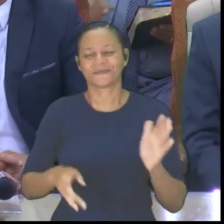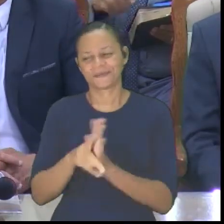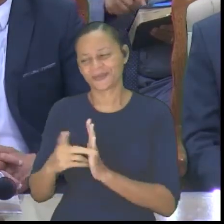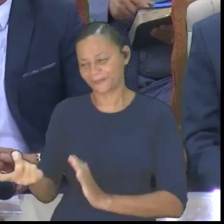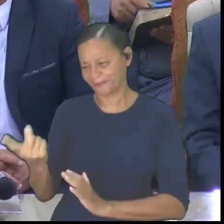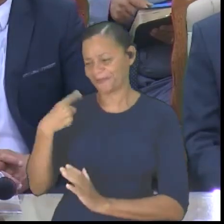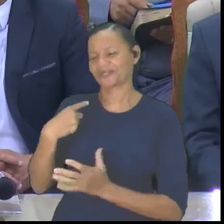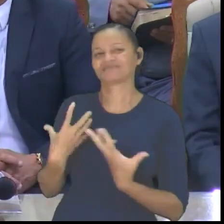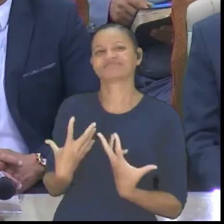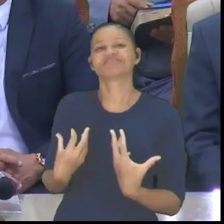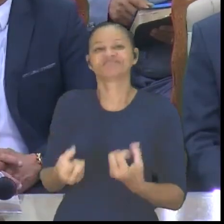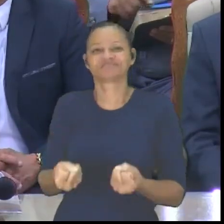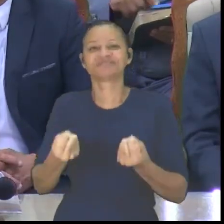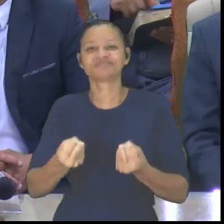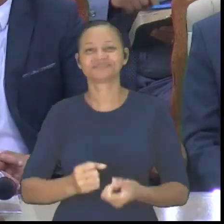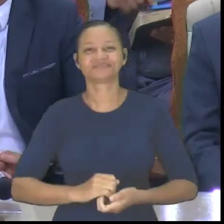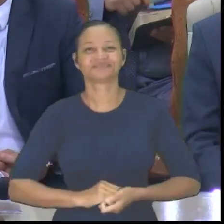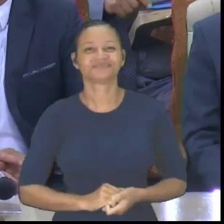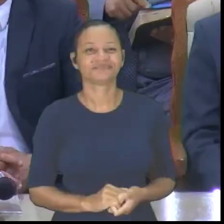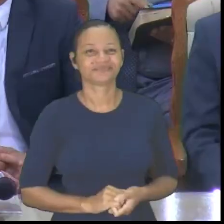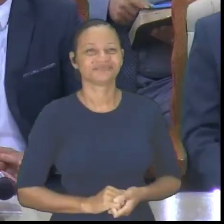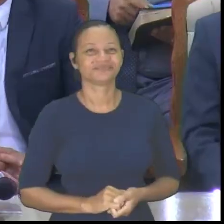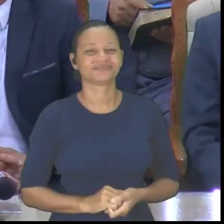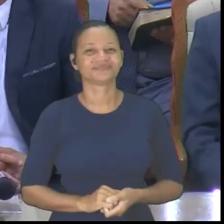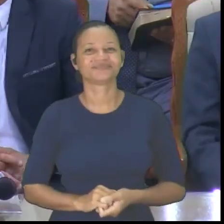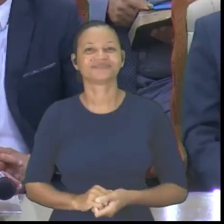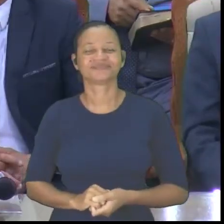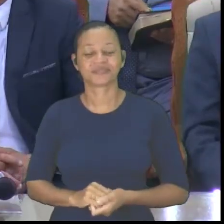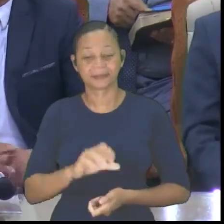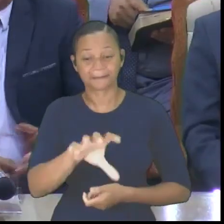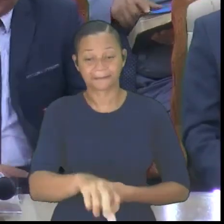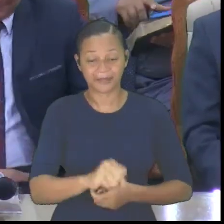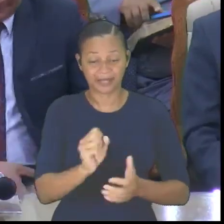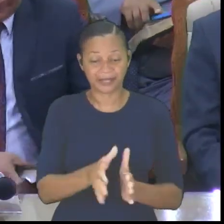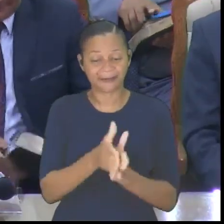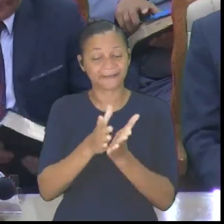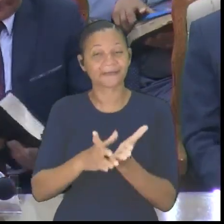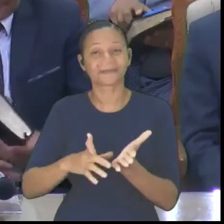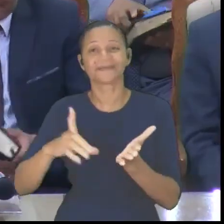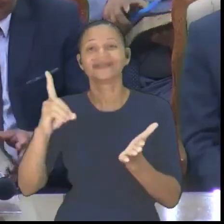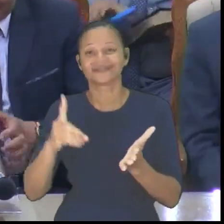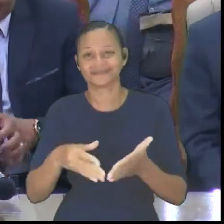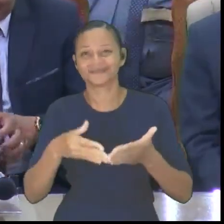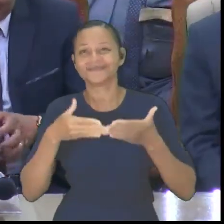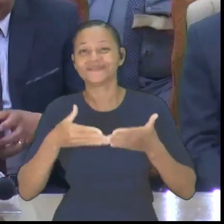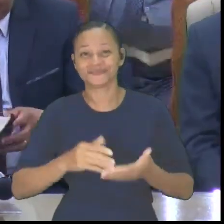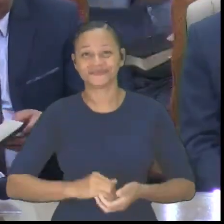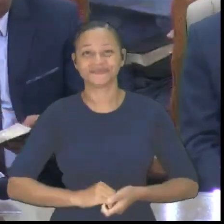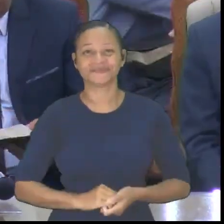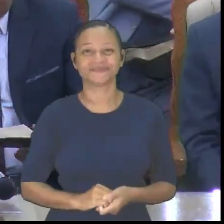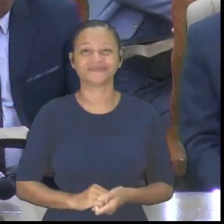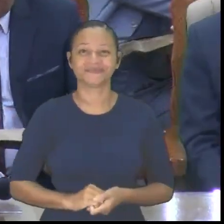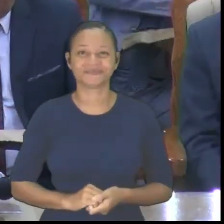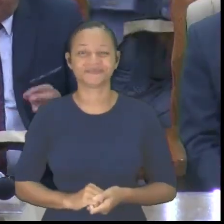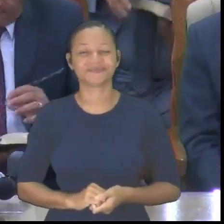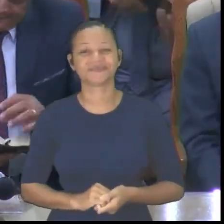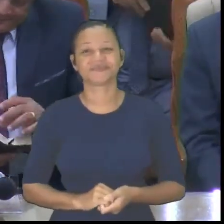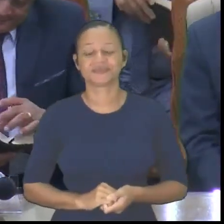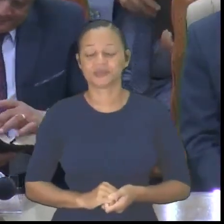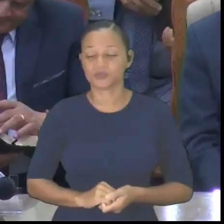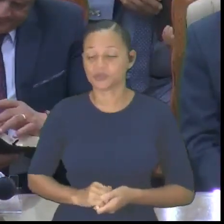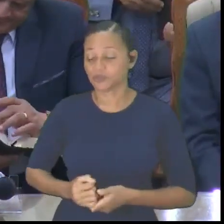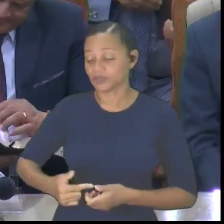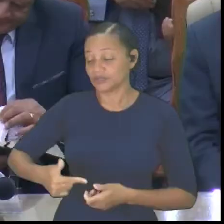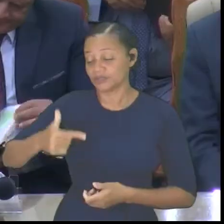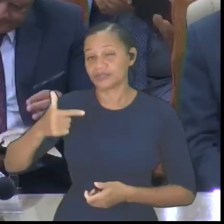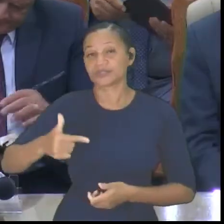manda. Então, abra sua Bíblia, por gentileza, na segunda carta de Paulo